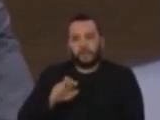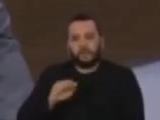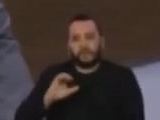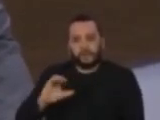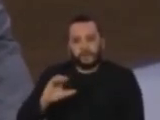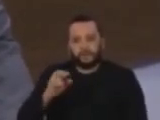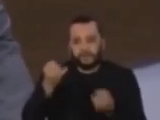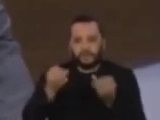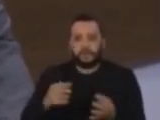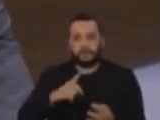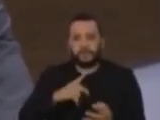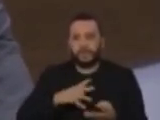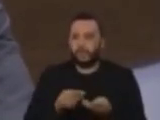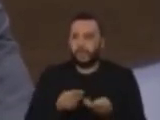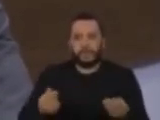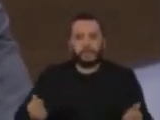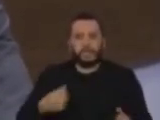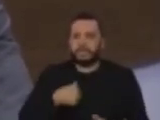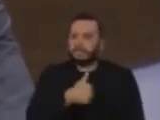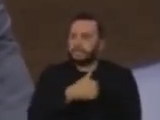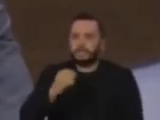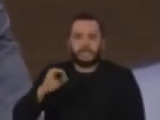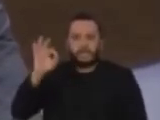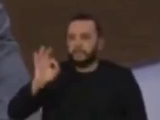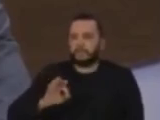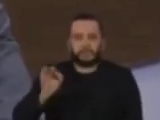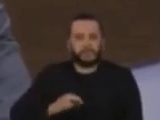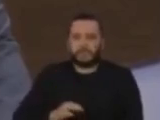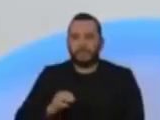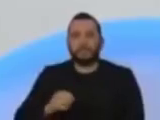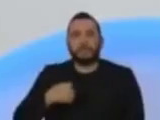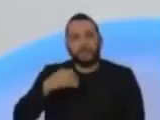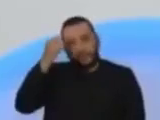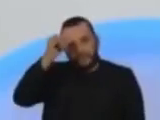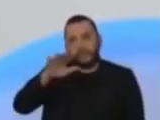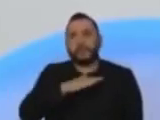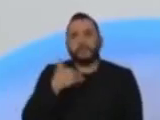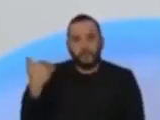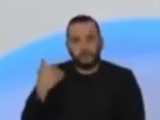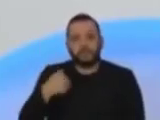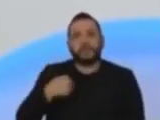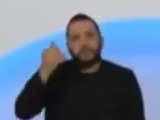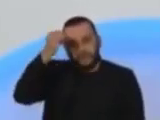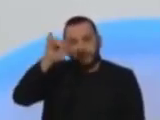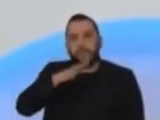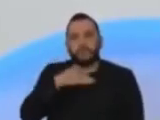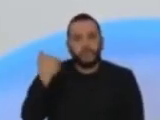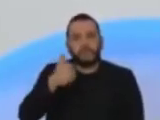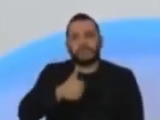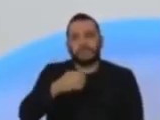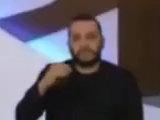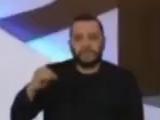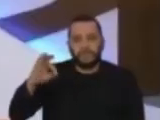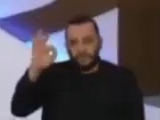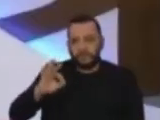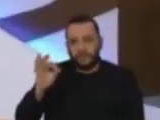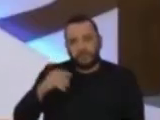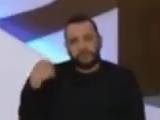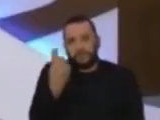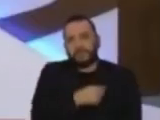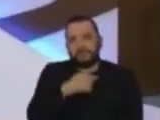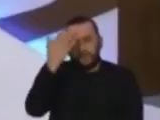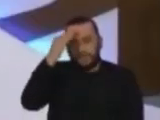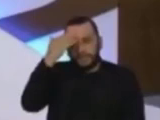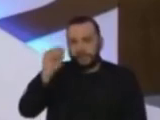disseram que ela tinha ficasse de 100 porcento na questão da Morte que ela reduzir as mortes em cem porcento ficou